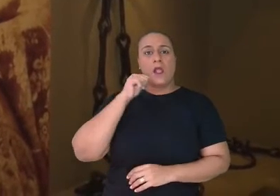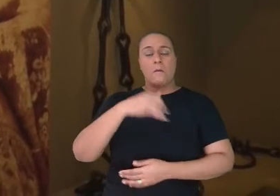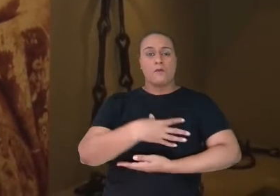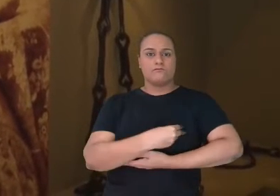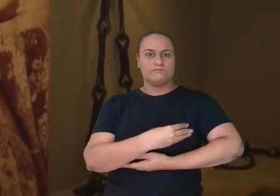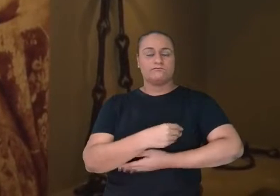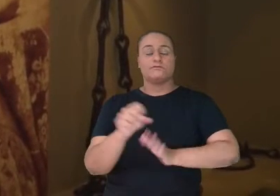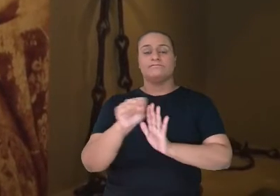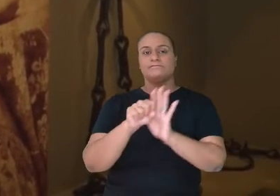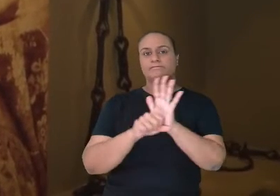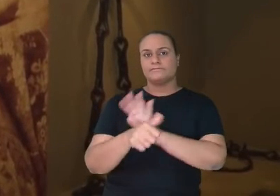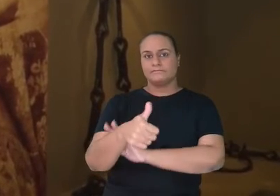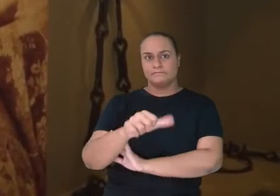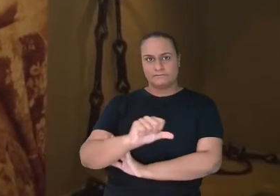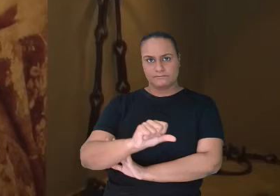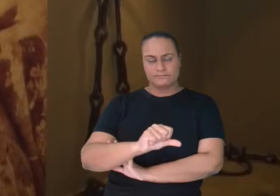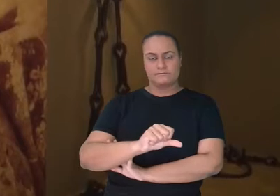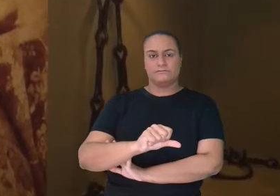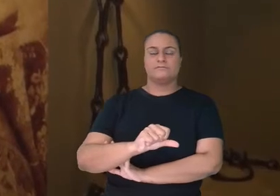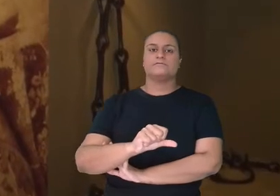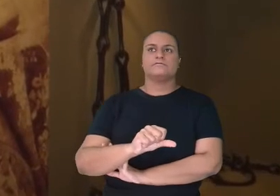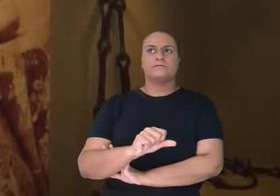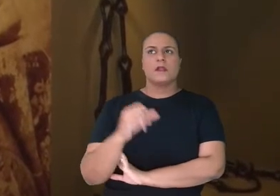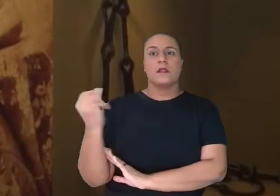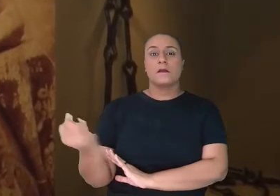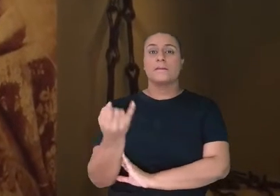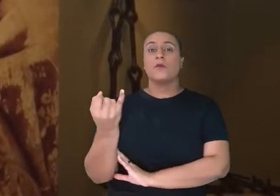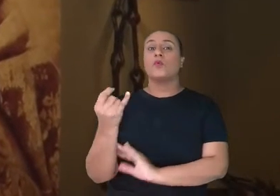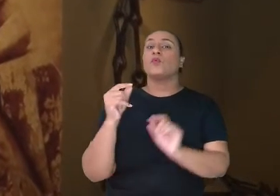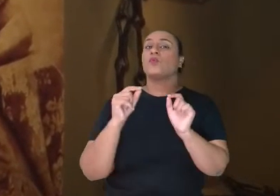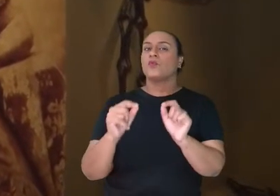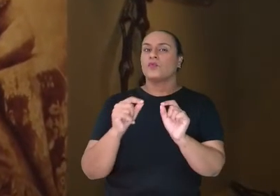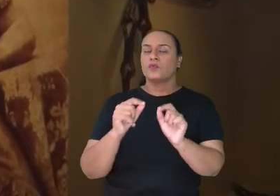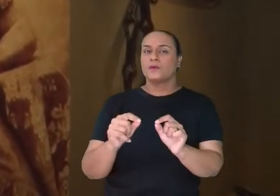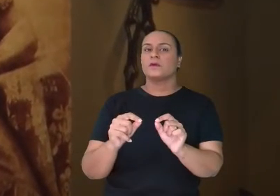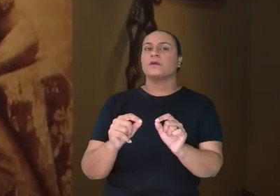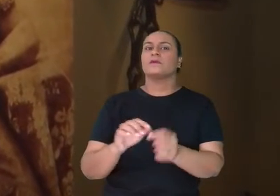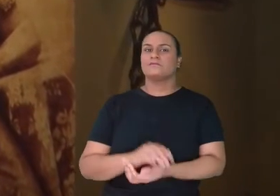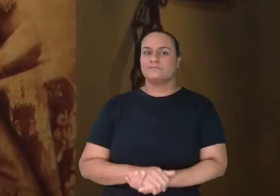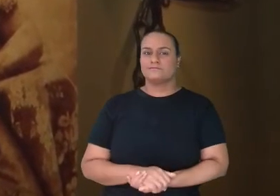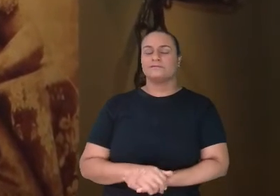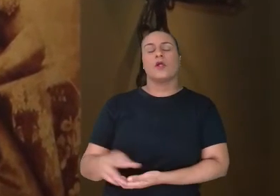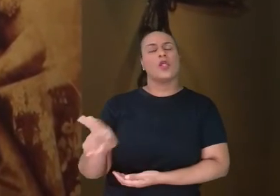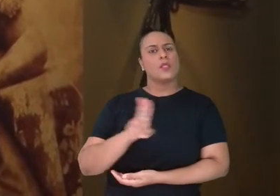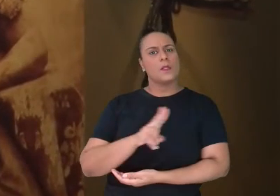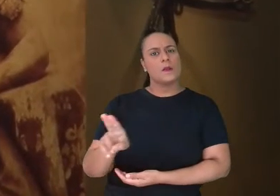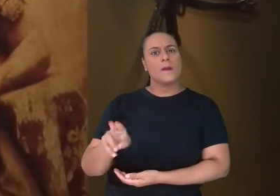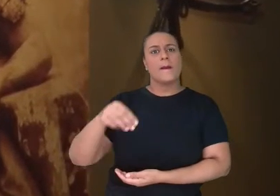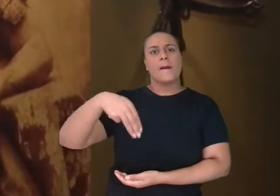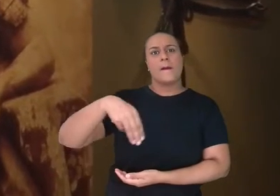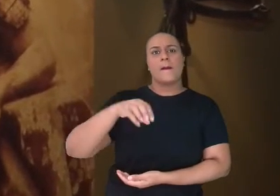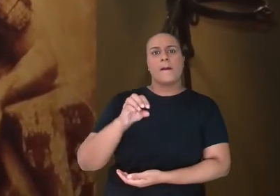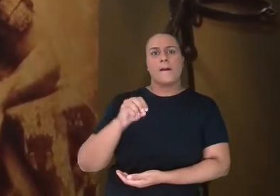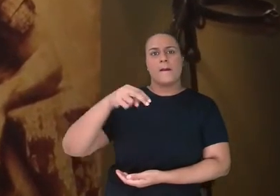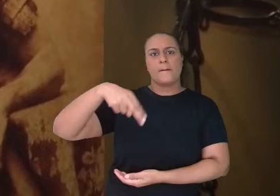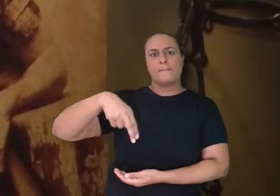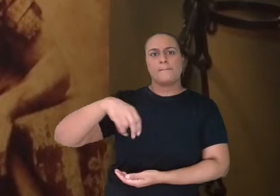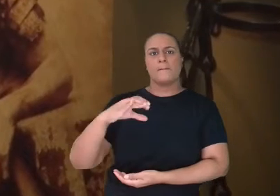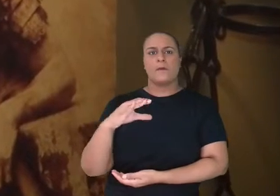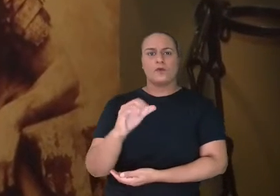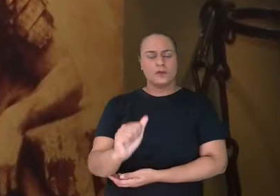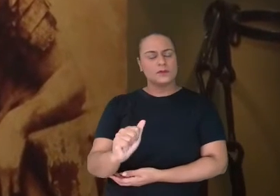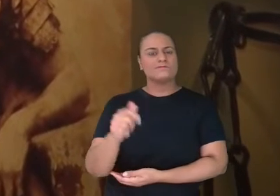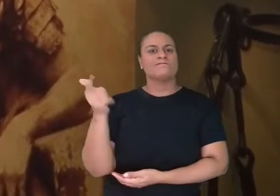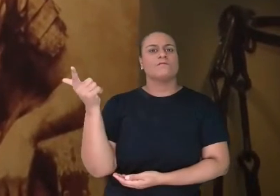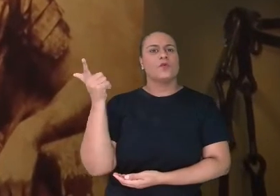século XIX. E é muito importante a gente poder chamá-la pelo nome, que é Mônica. E a gente